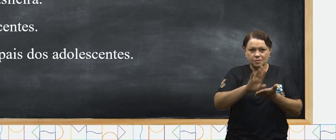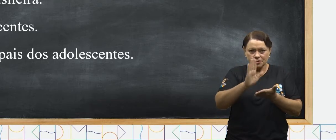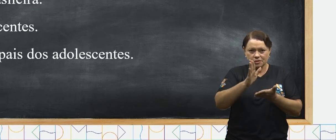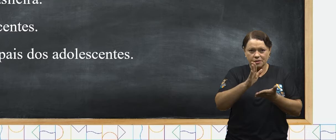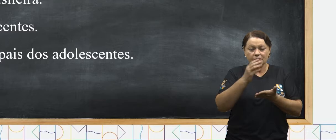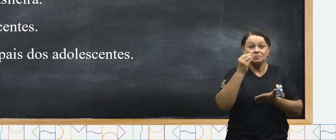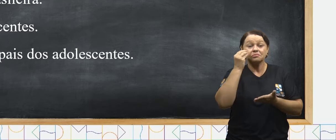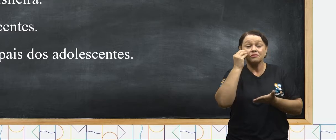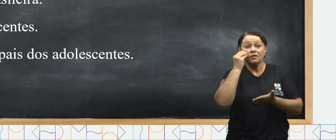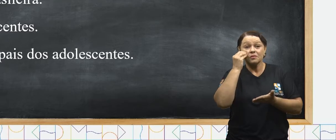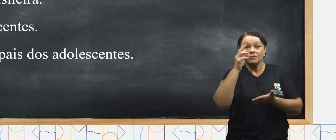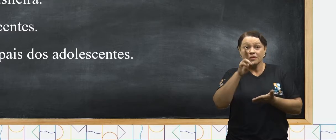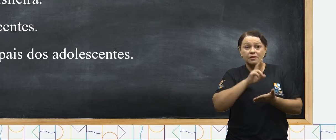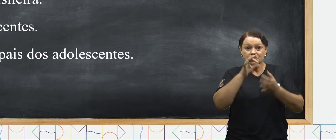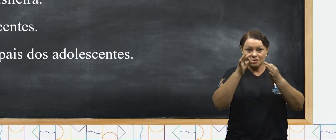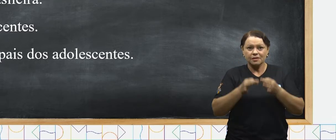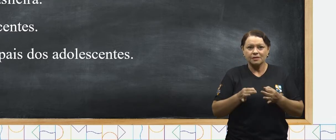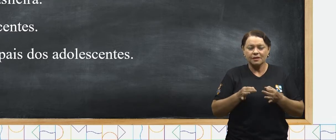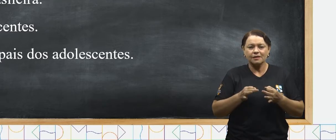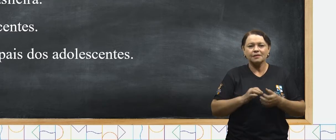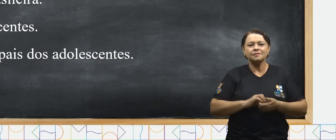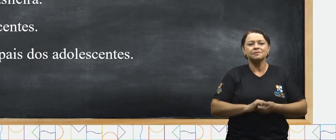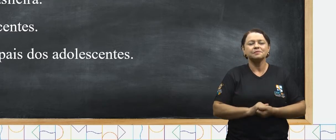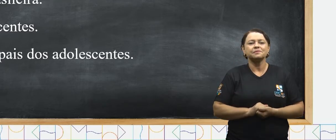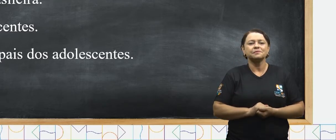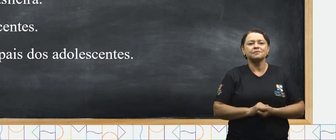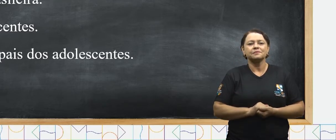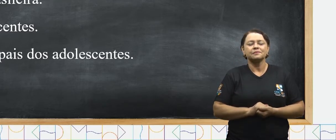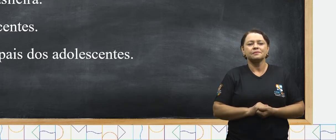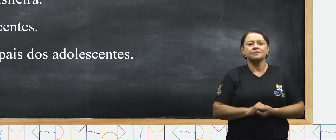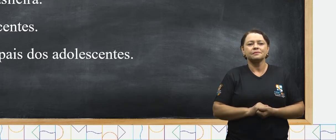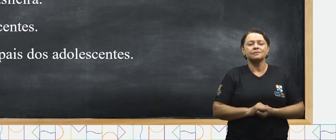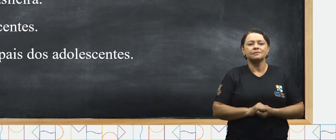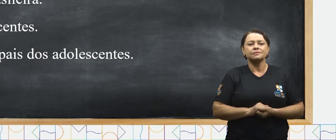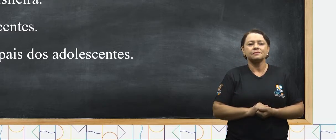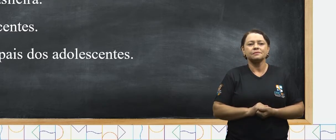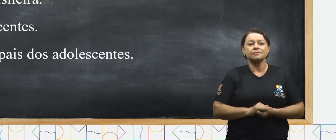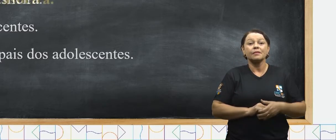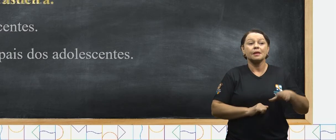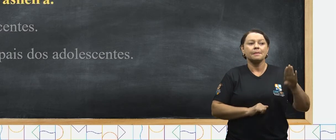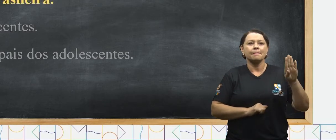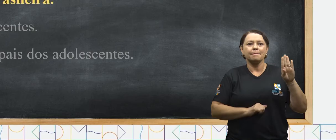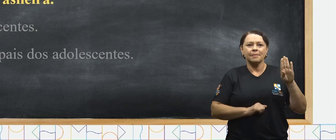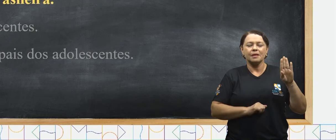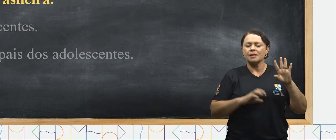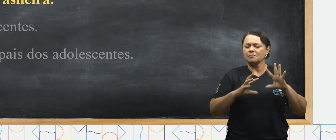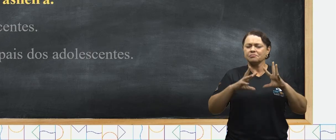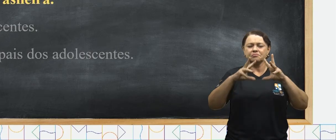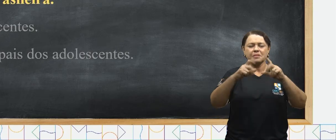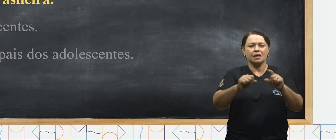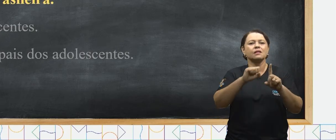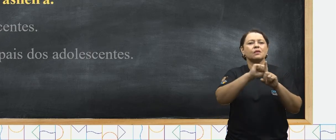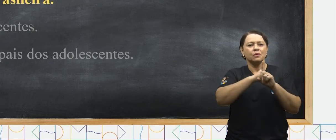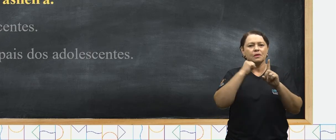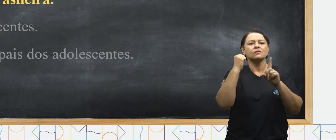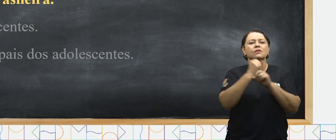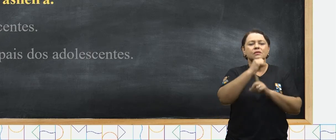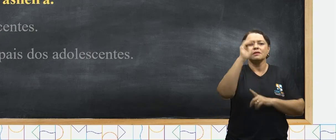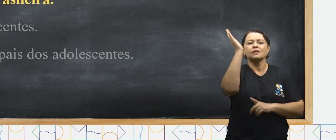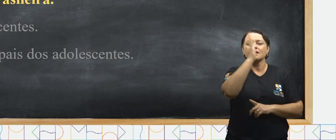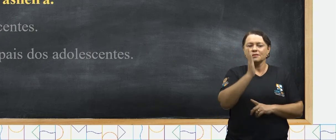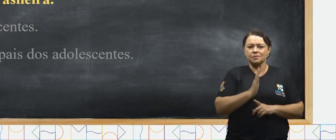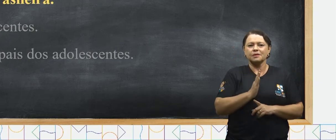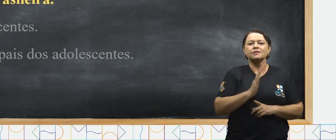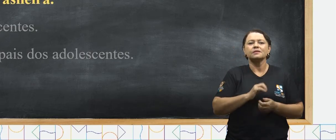e aluna? Vamos verificar qual é? A resposta correta é a letra B, a toda a